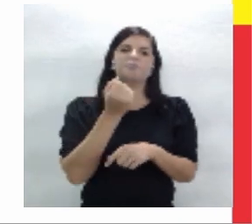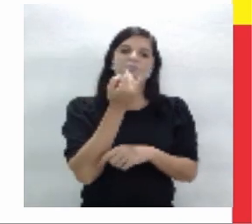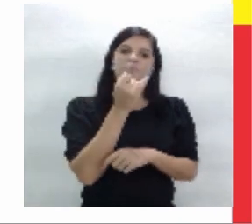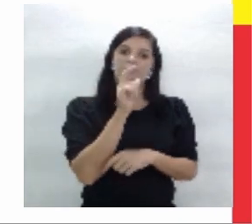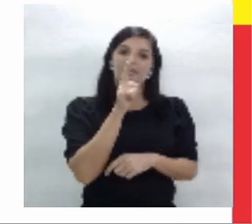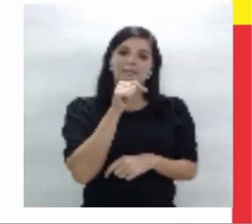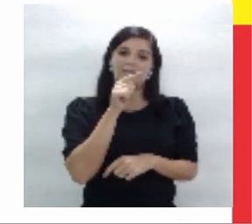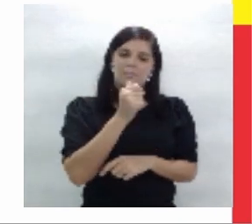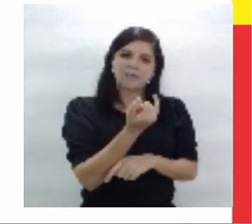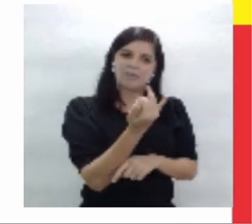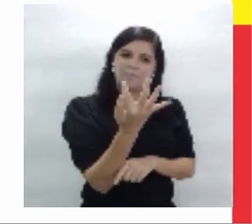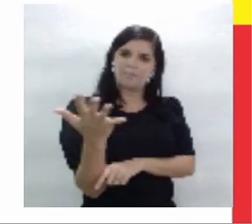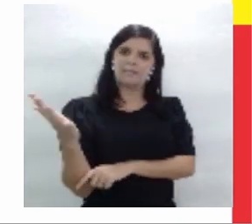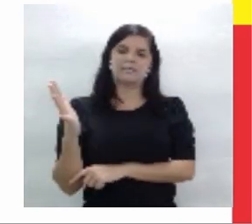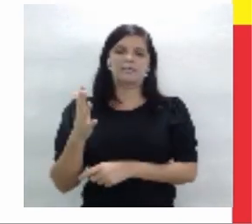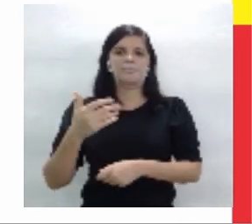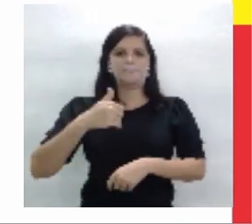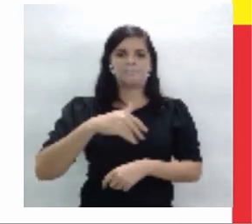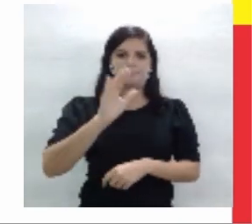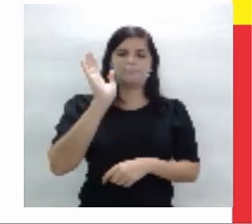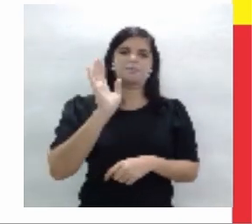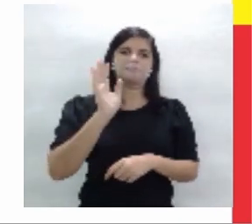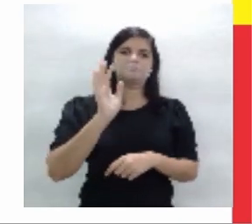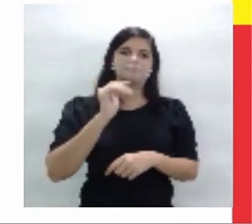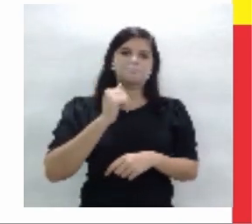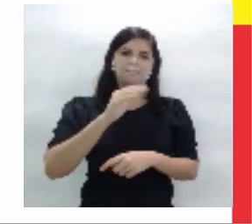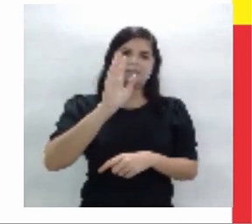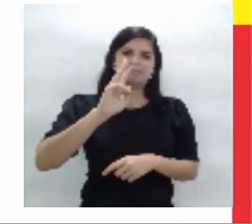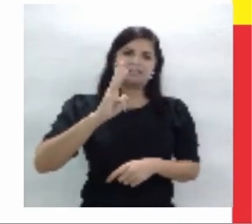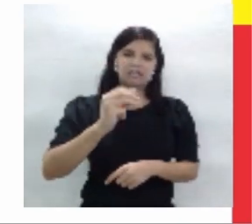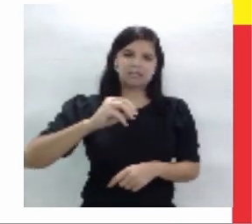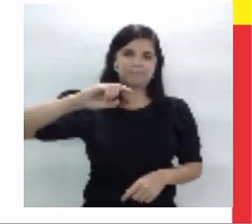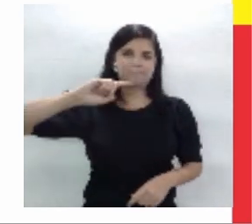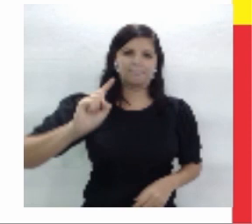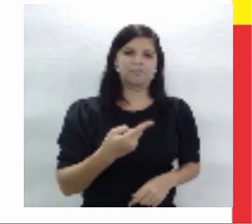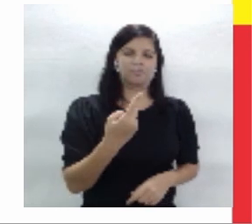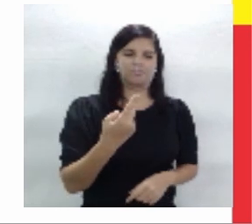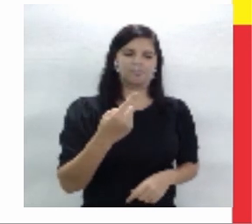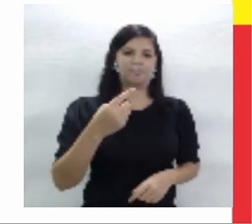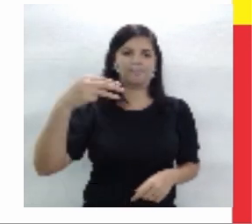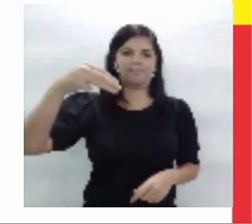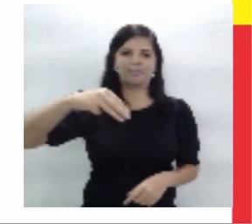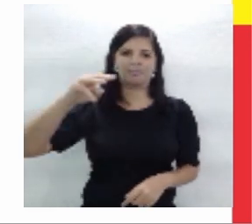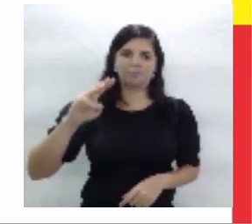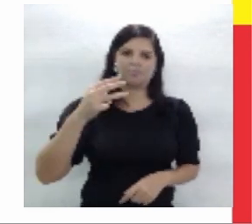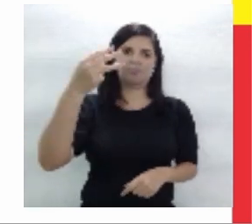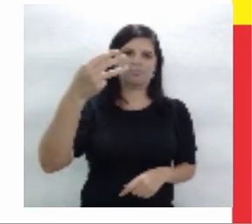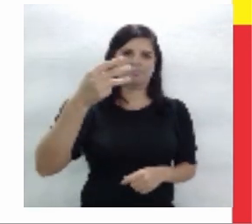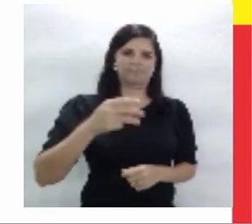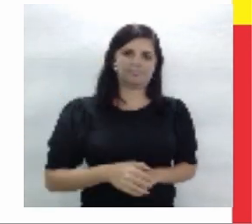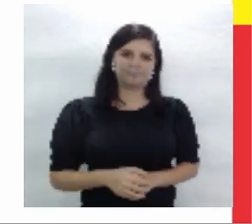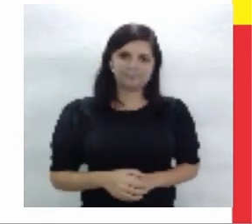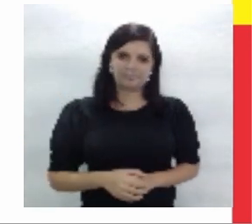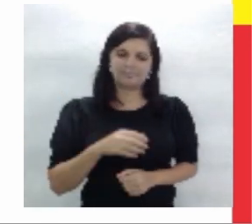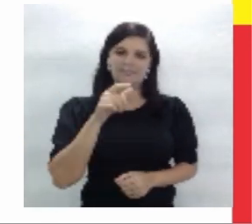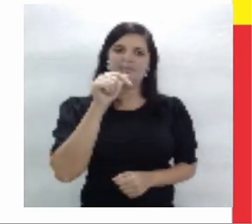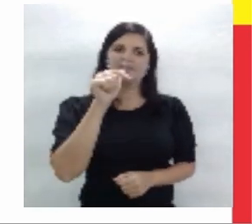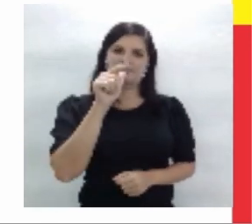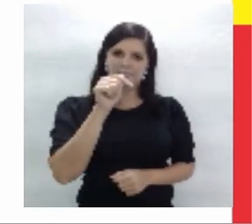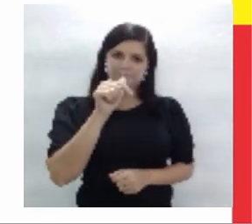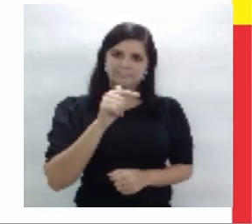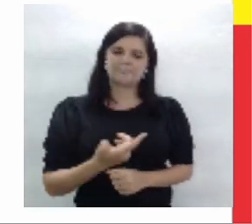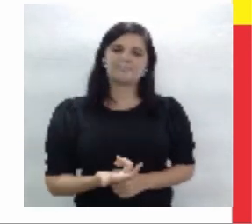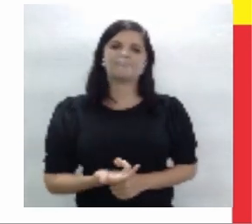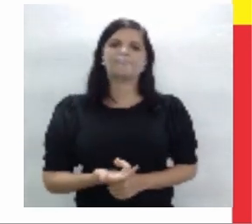tem uma maior dinâmica, então, ou seja, mais de 30 mil metros cúbicos de água, só nessa porção aí. É